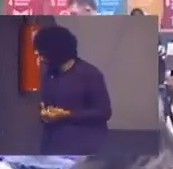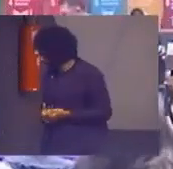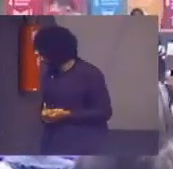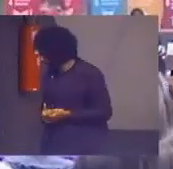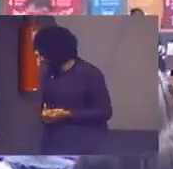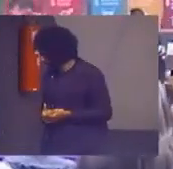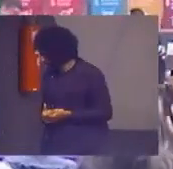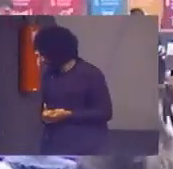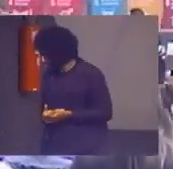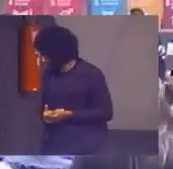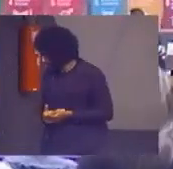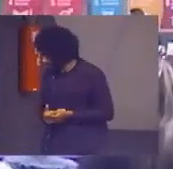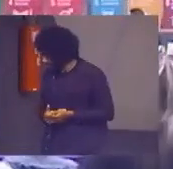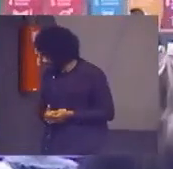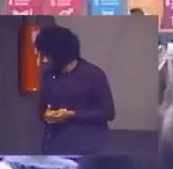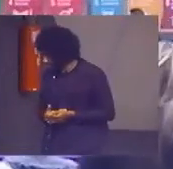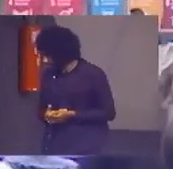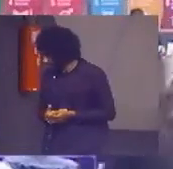me